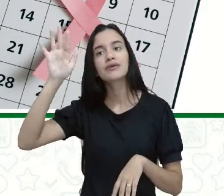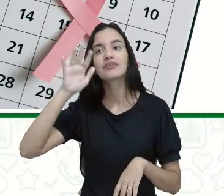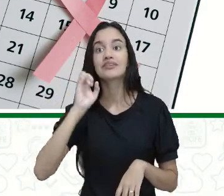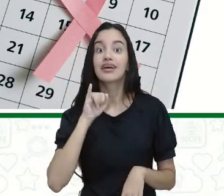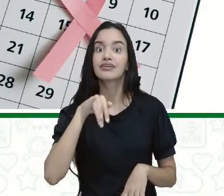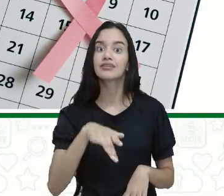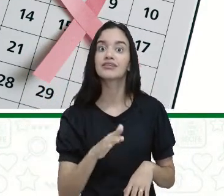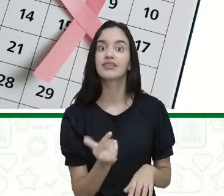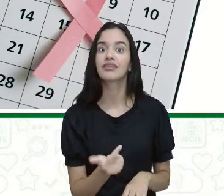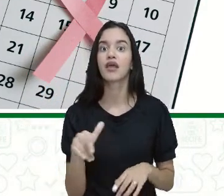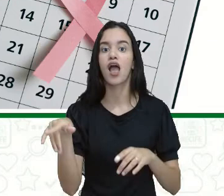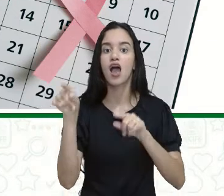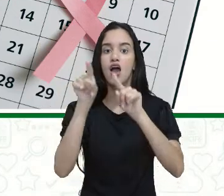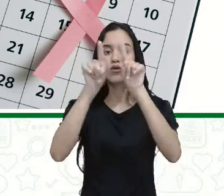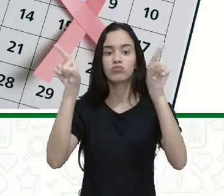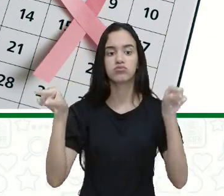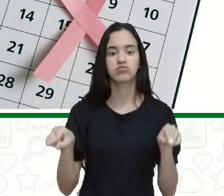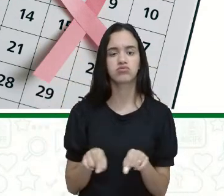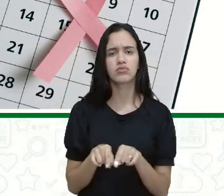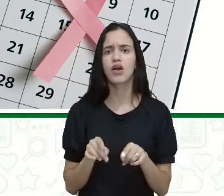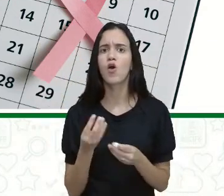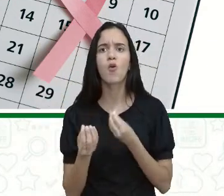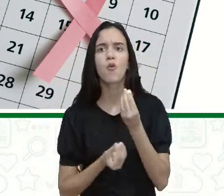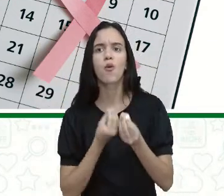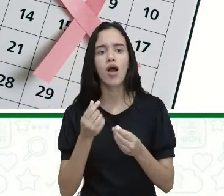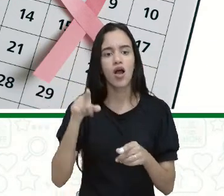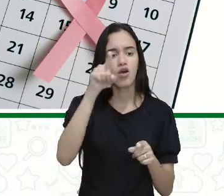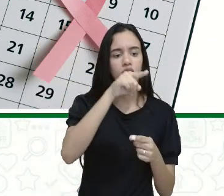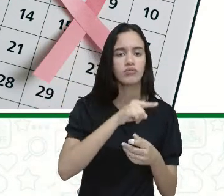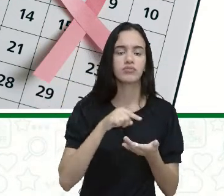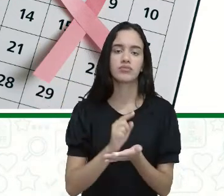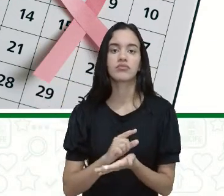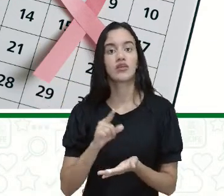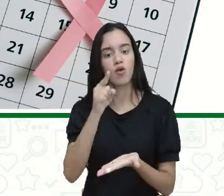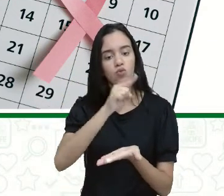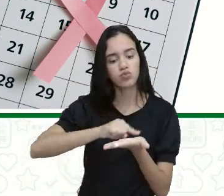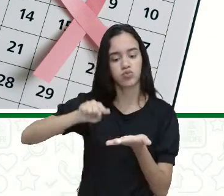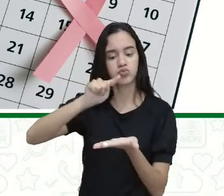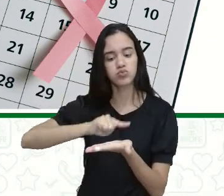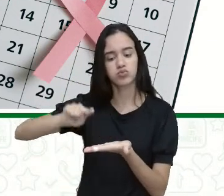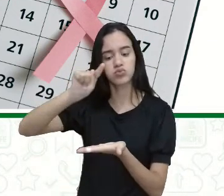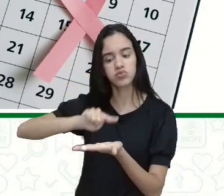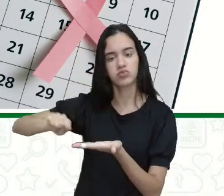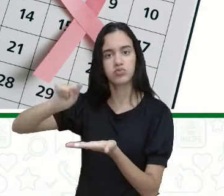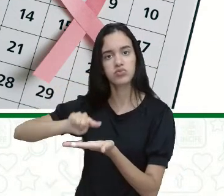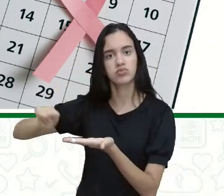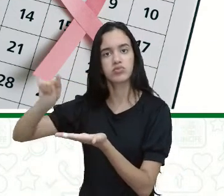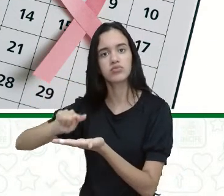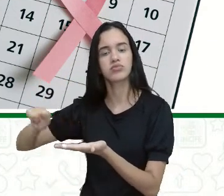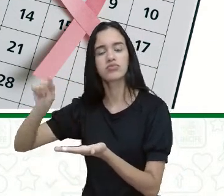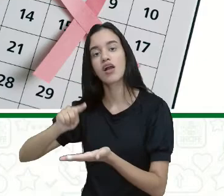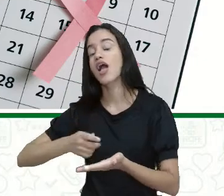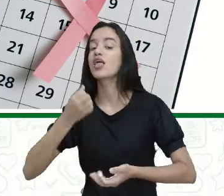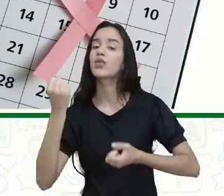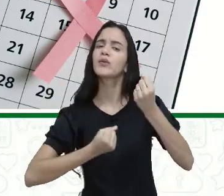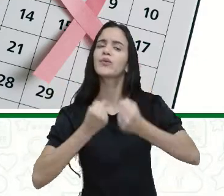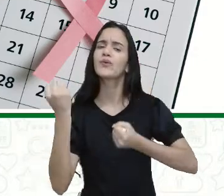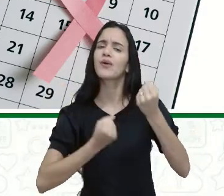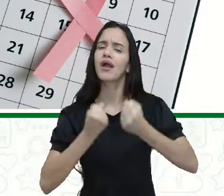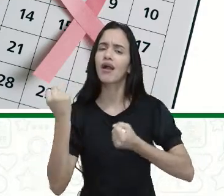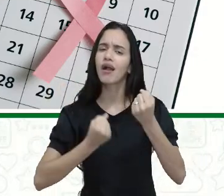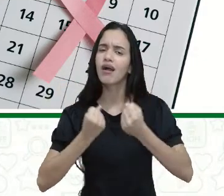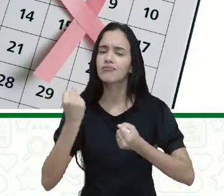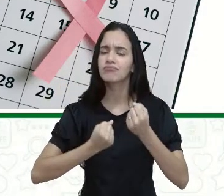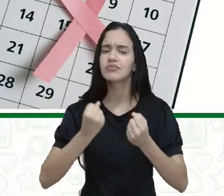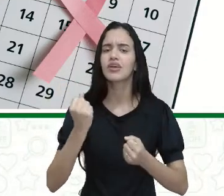roda? Como seria, hein? Nós encontramos rodas por tudo quanto é lugar. No carro, na carroça, não é?